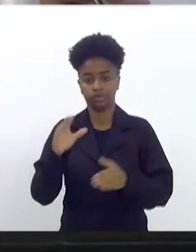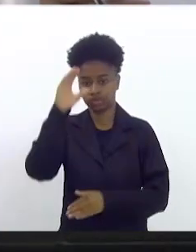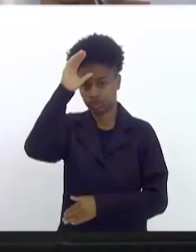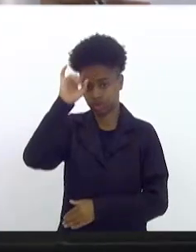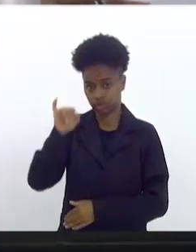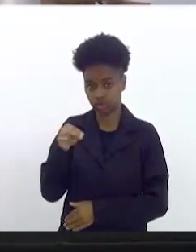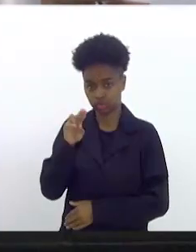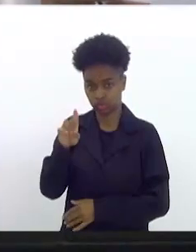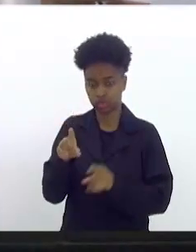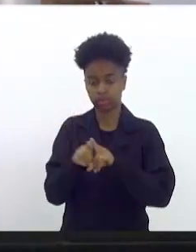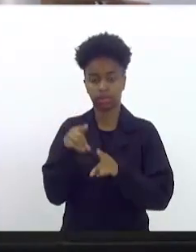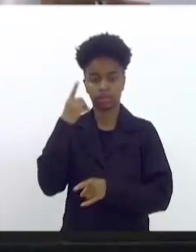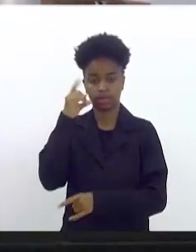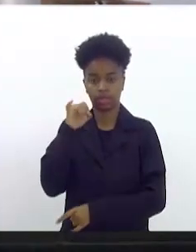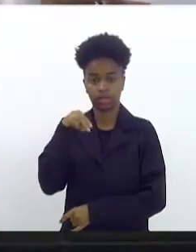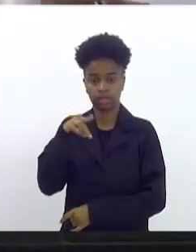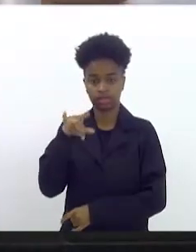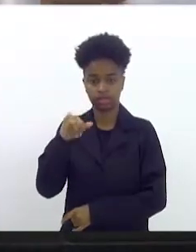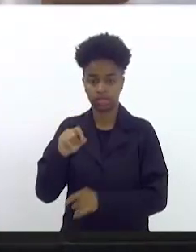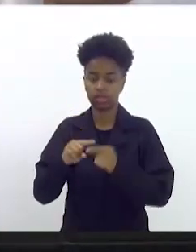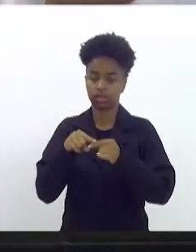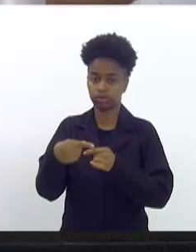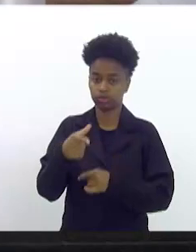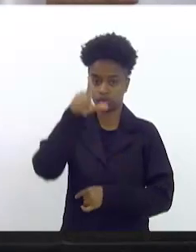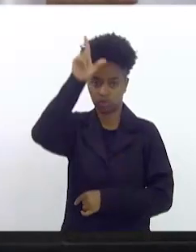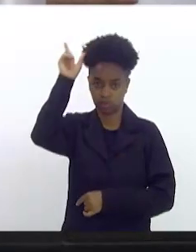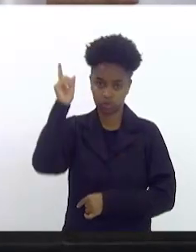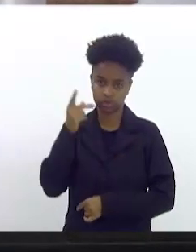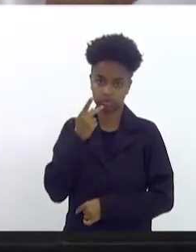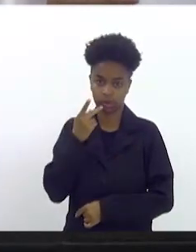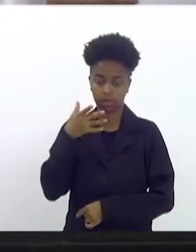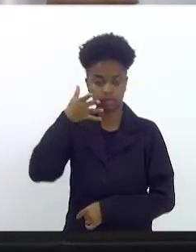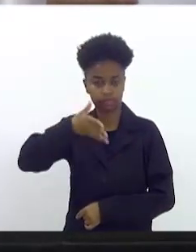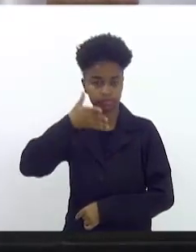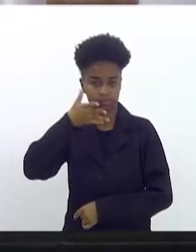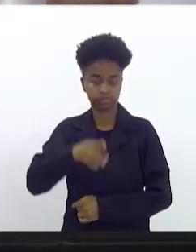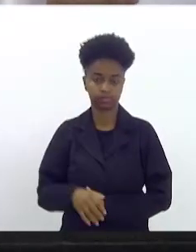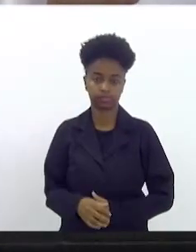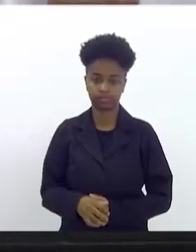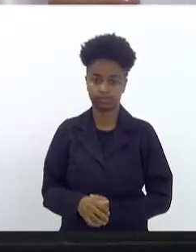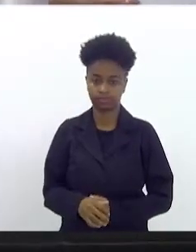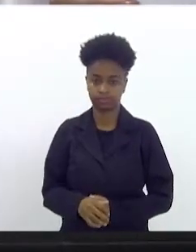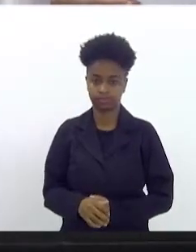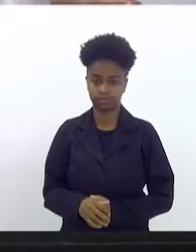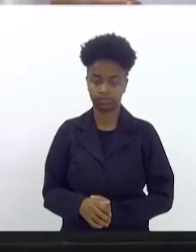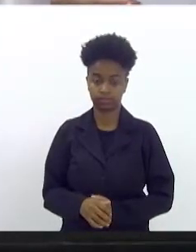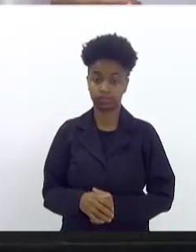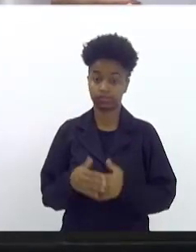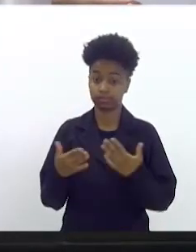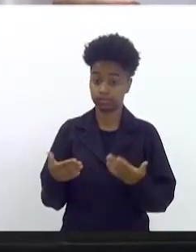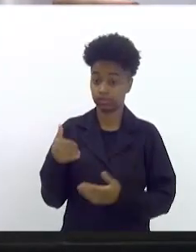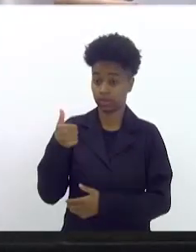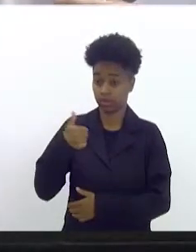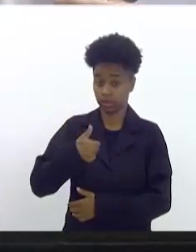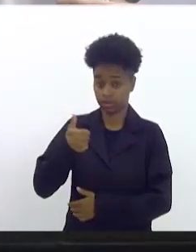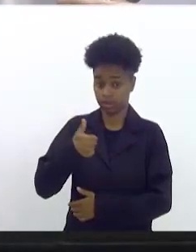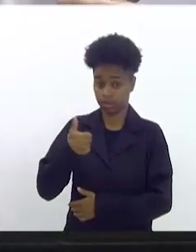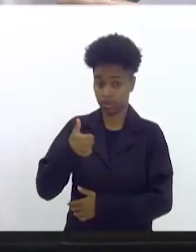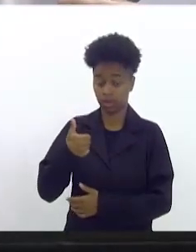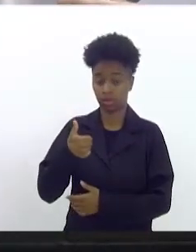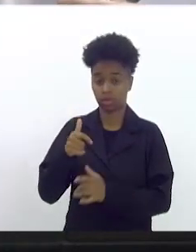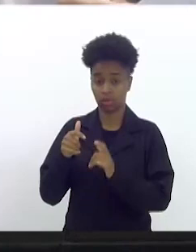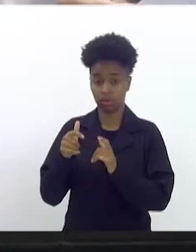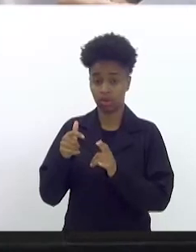Ju, deputada Índia Armelau e deputado Luiz Paulo, para as suas considerações, né? Em primeiro lugar, eu apresento aí